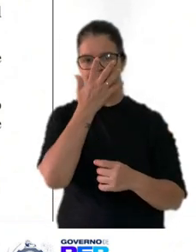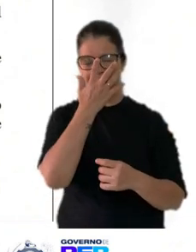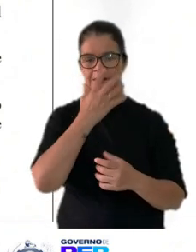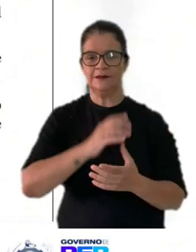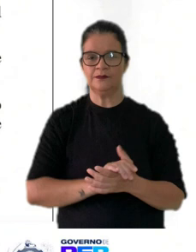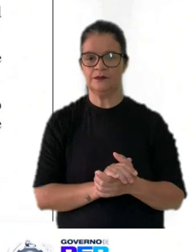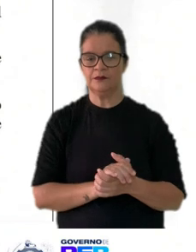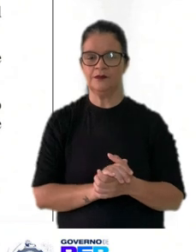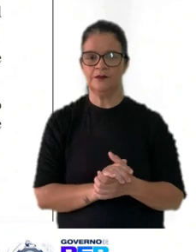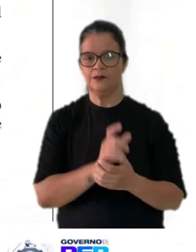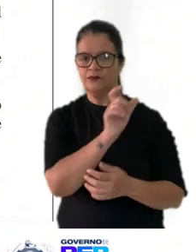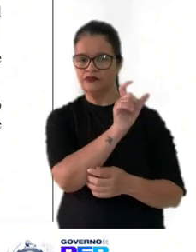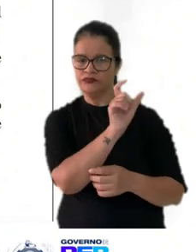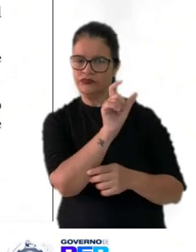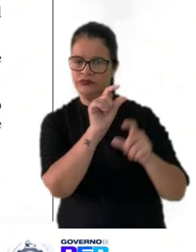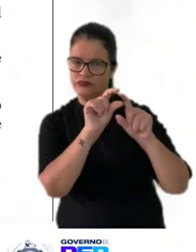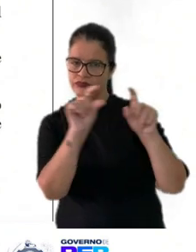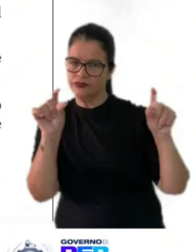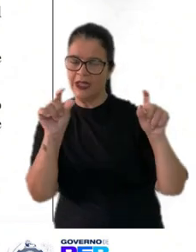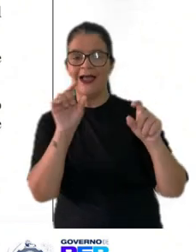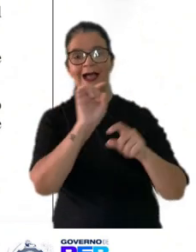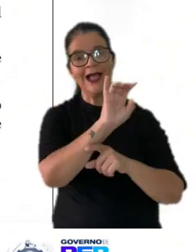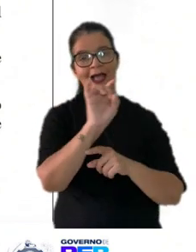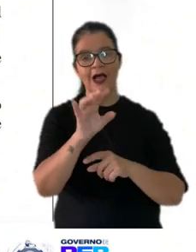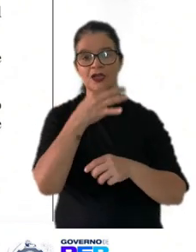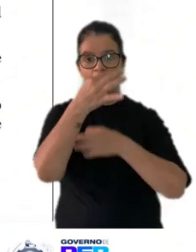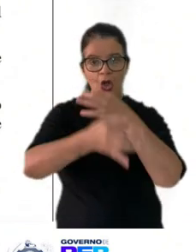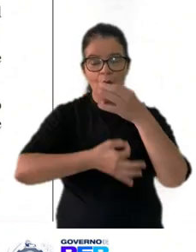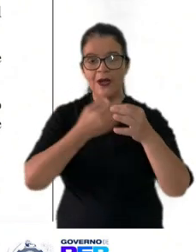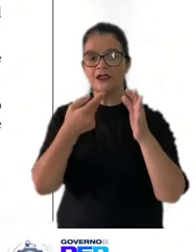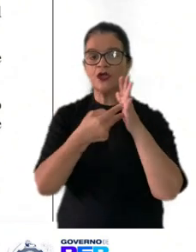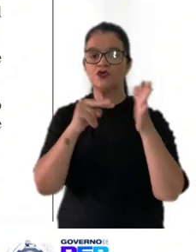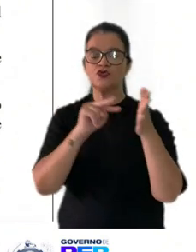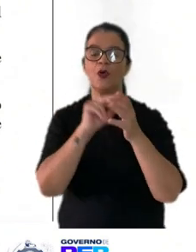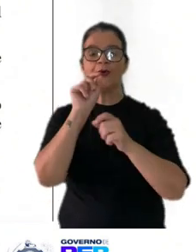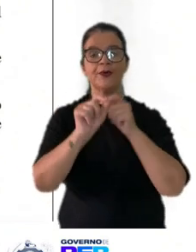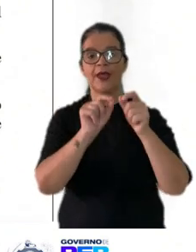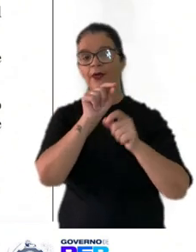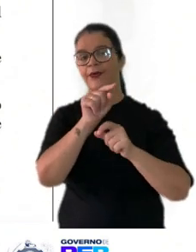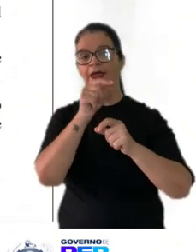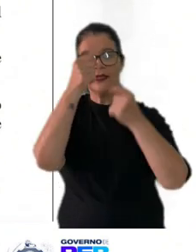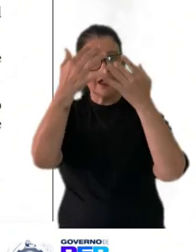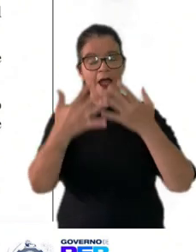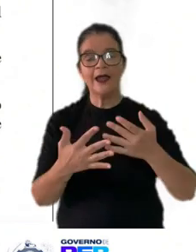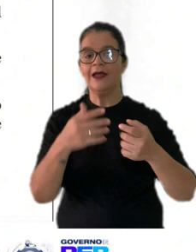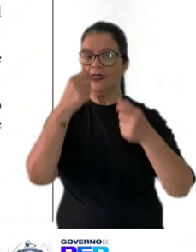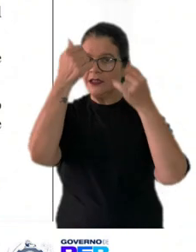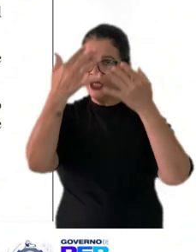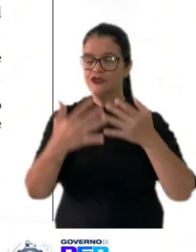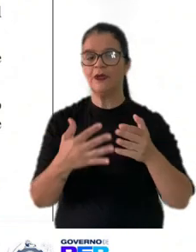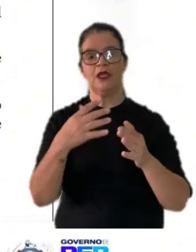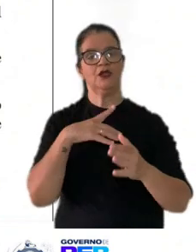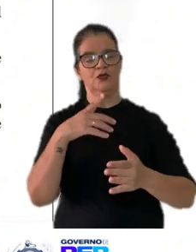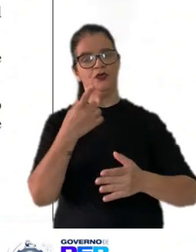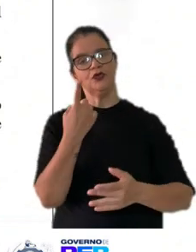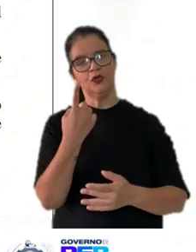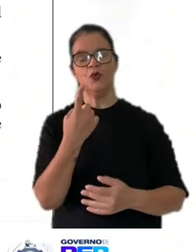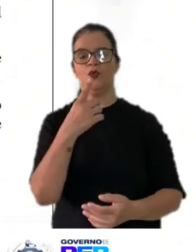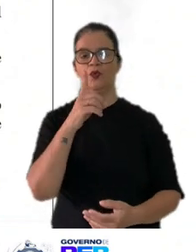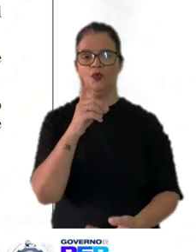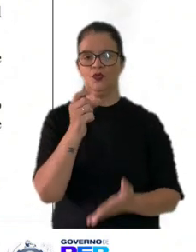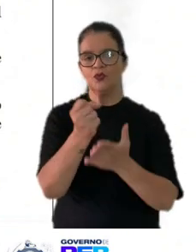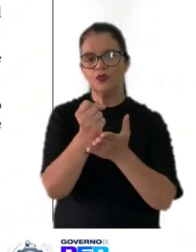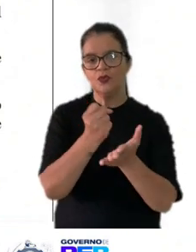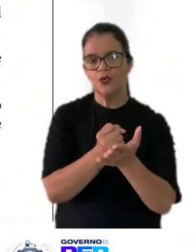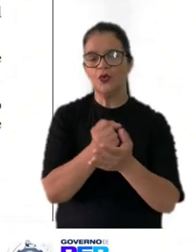então cada um faz um comentário sobre o que o que ele está falando ele está falando de um documentário sobre quem